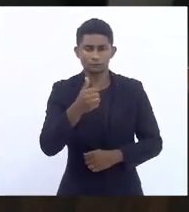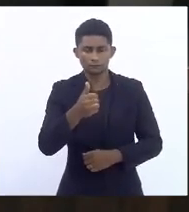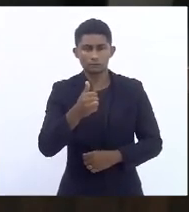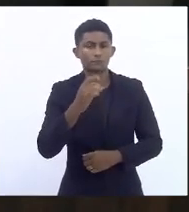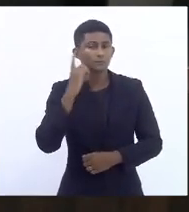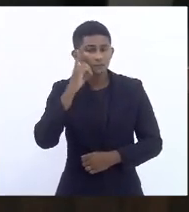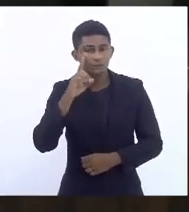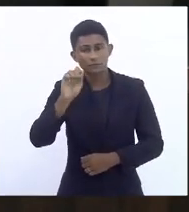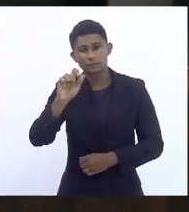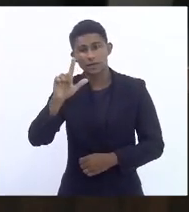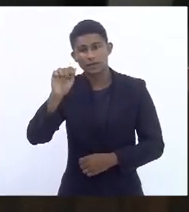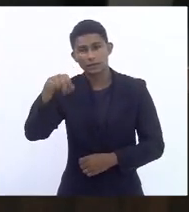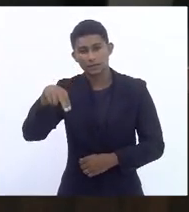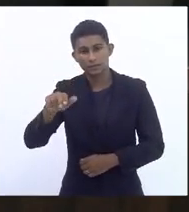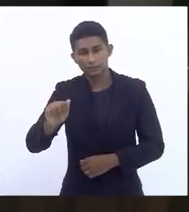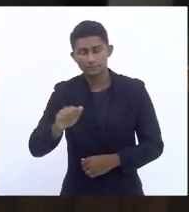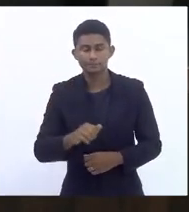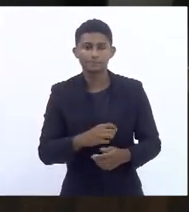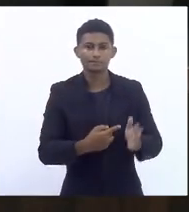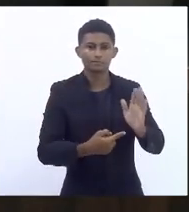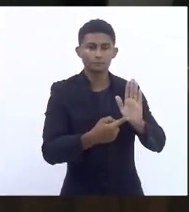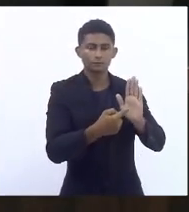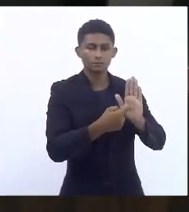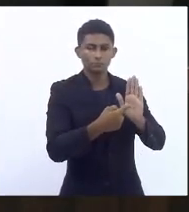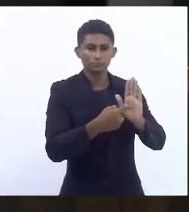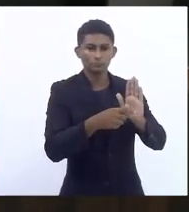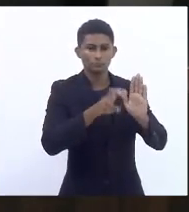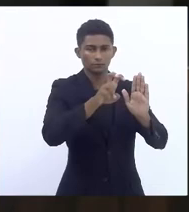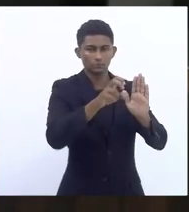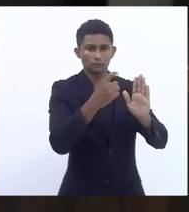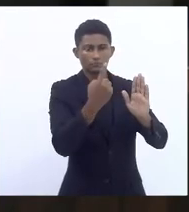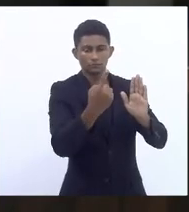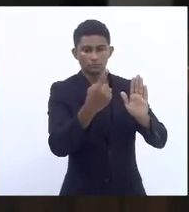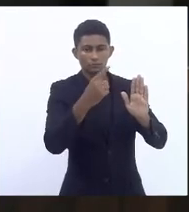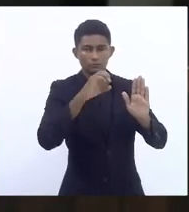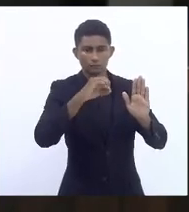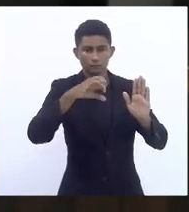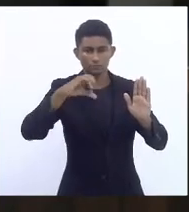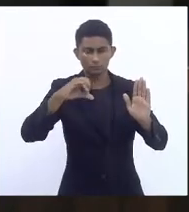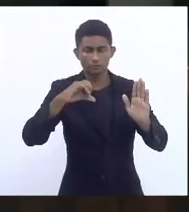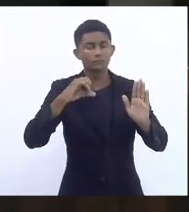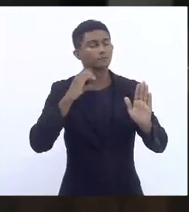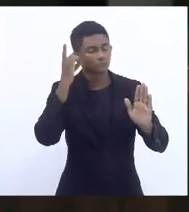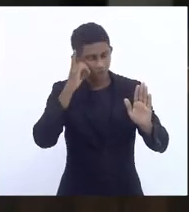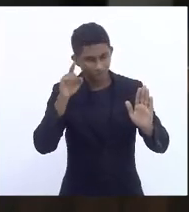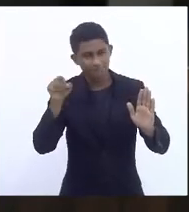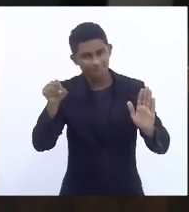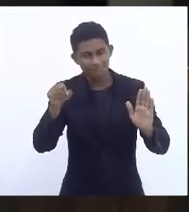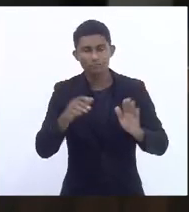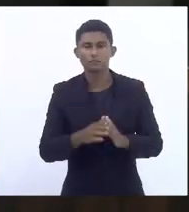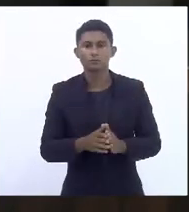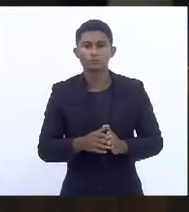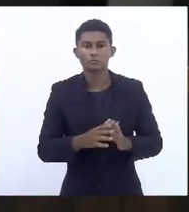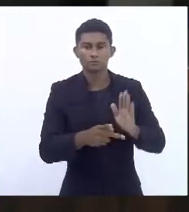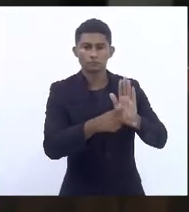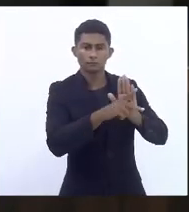Passos. Projeto de lei, deputado 5109, deputada Alana Passos. Projeto de